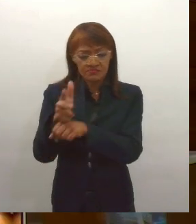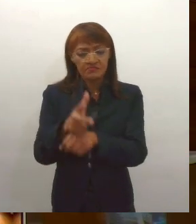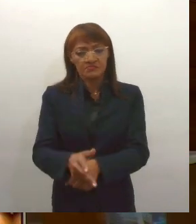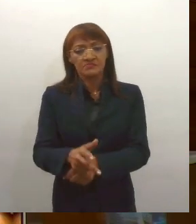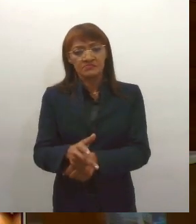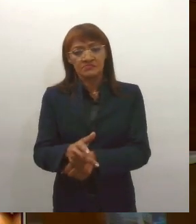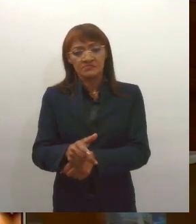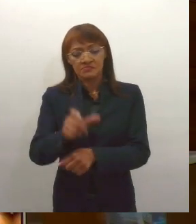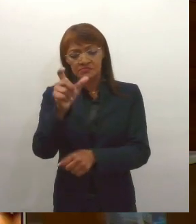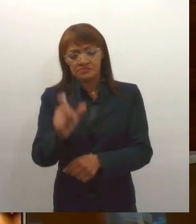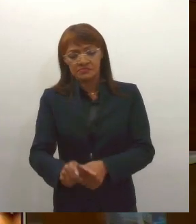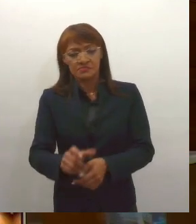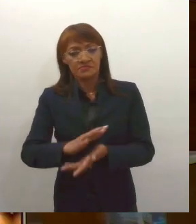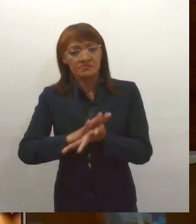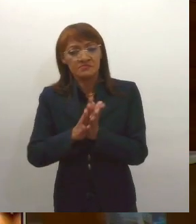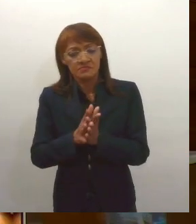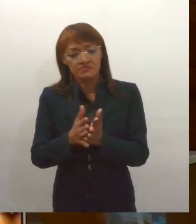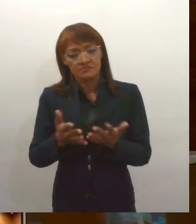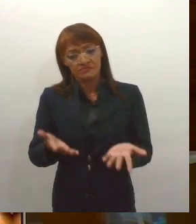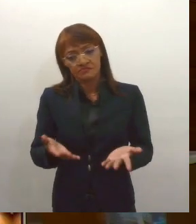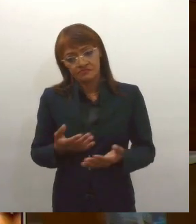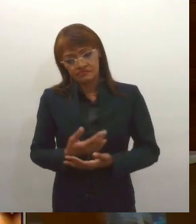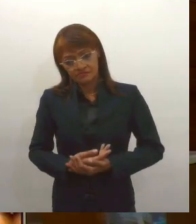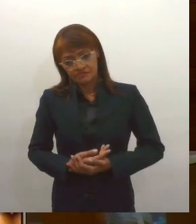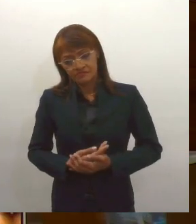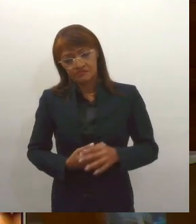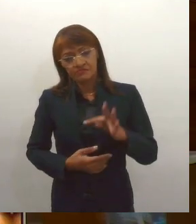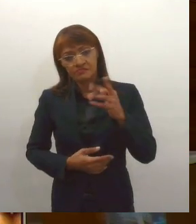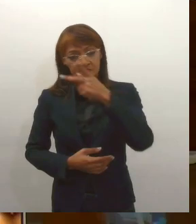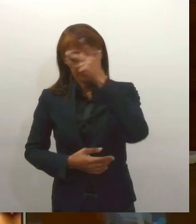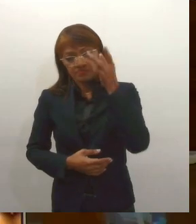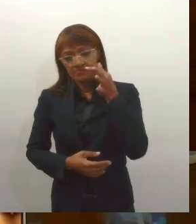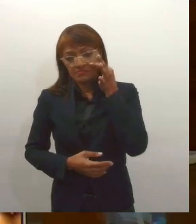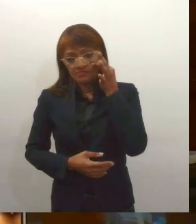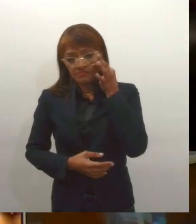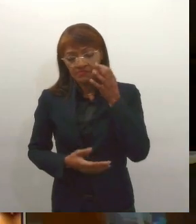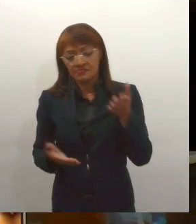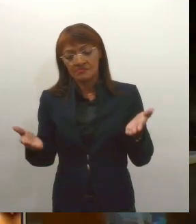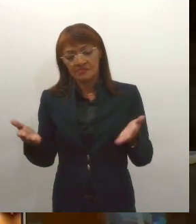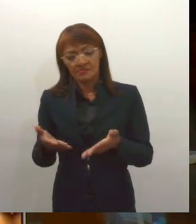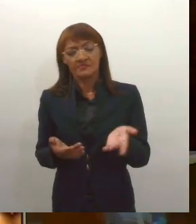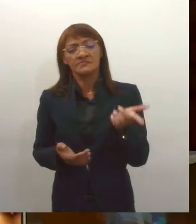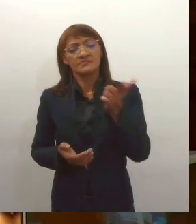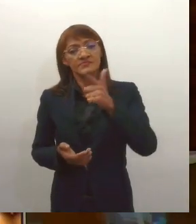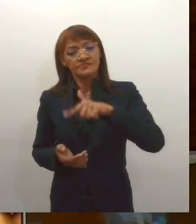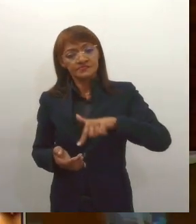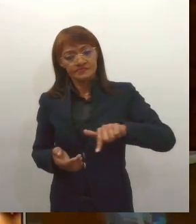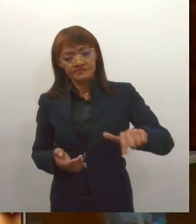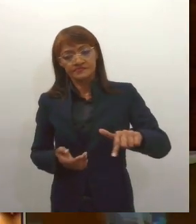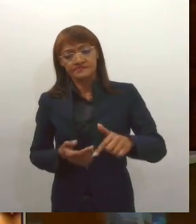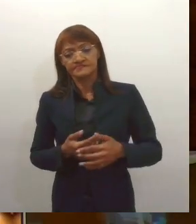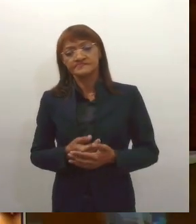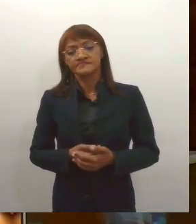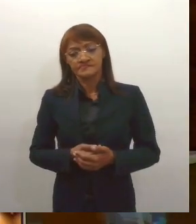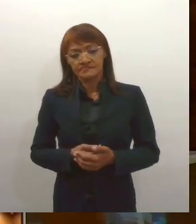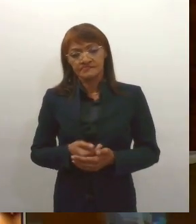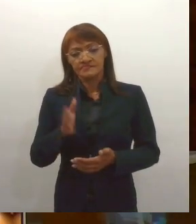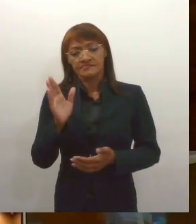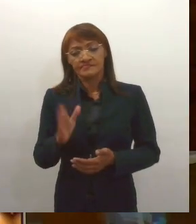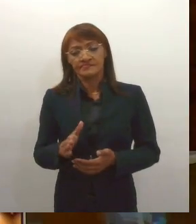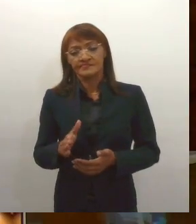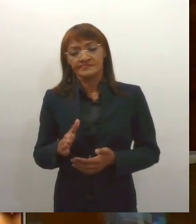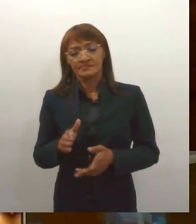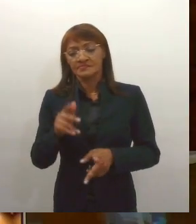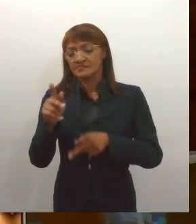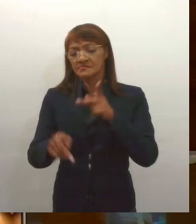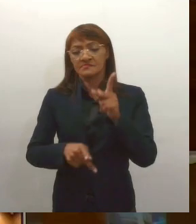torcedores e agora mais um erro né que criminaliza principalmente a população Negra periférica